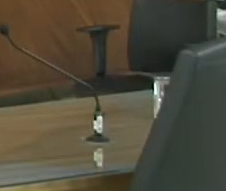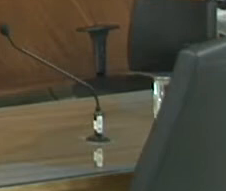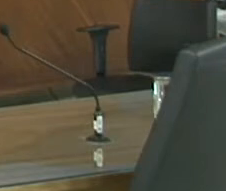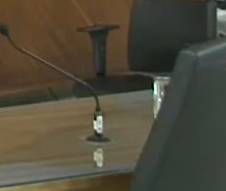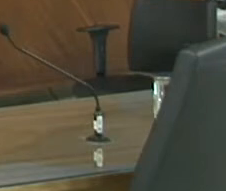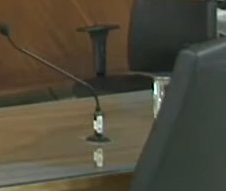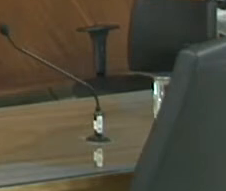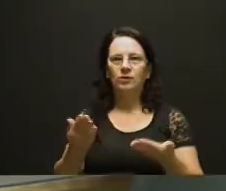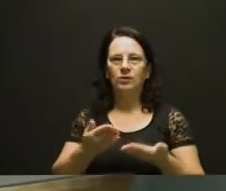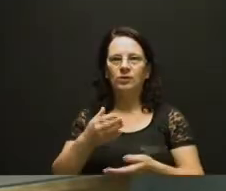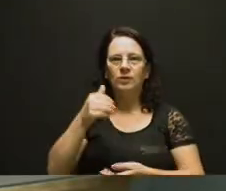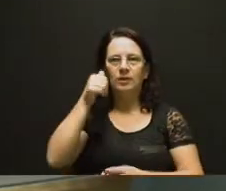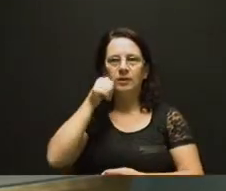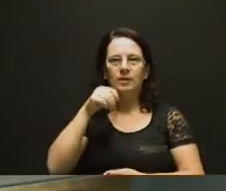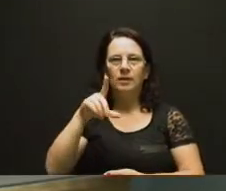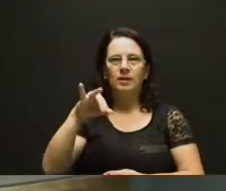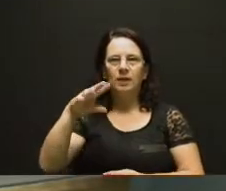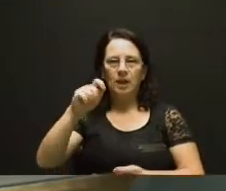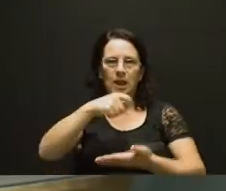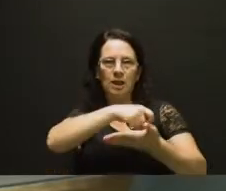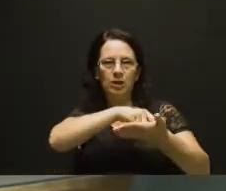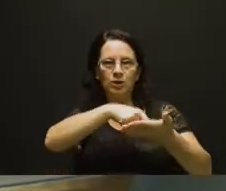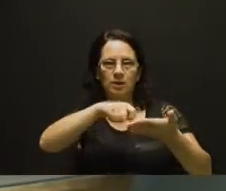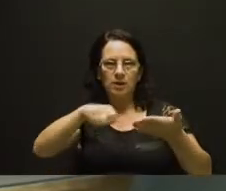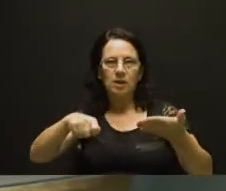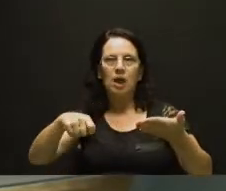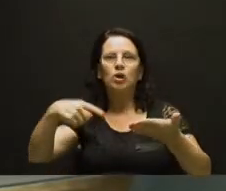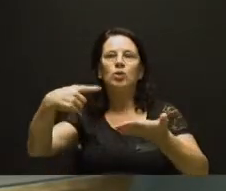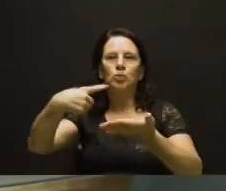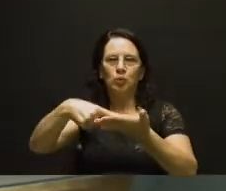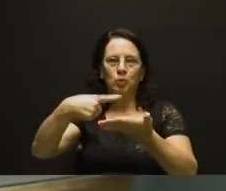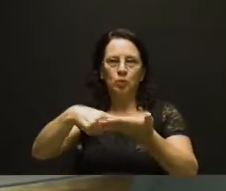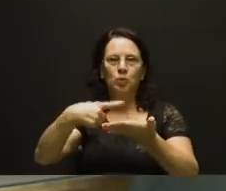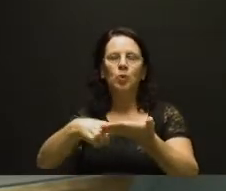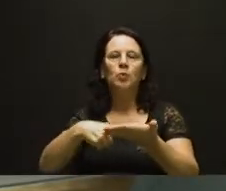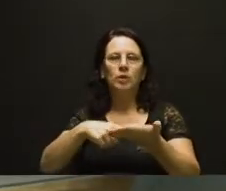a doutora leila fará também estará assinando a nossa carta compromisso